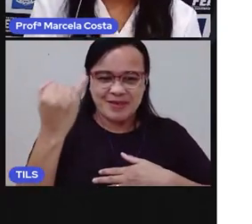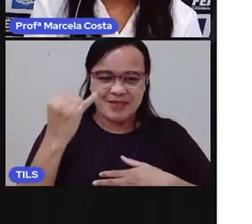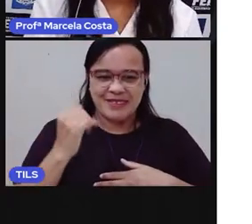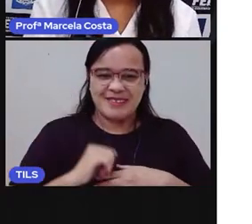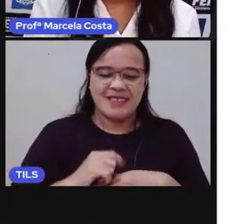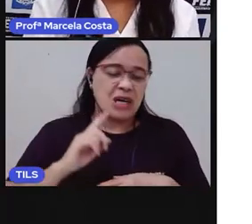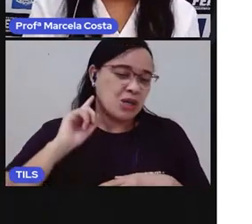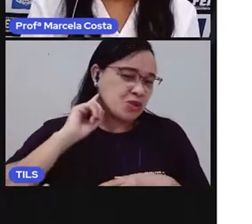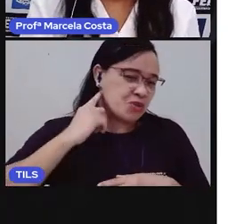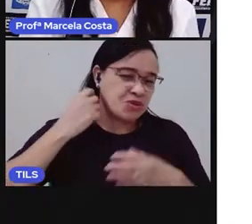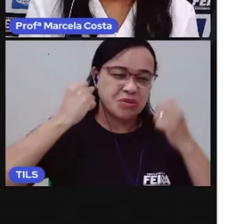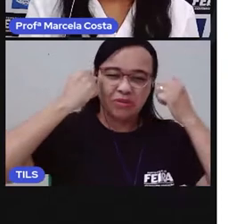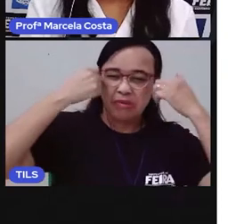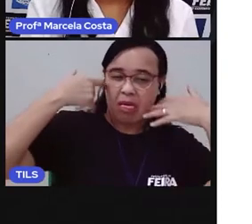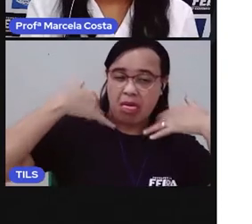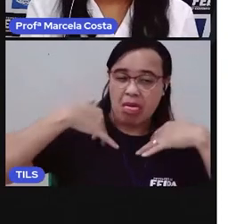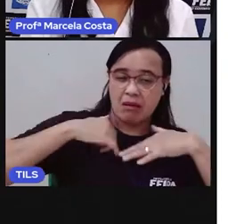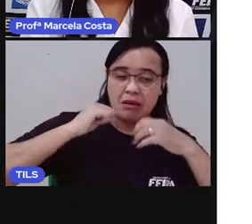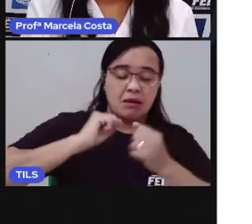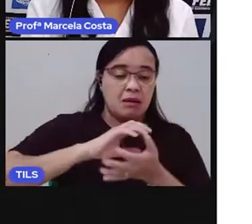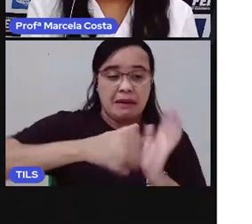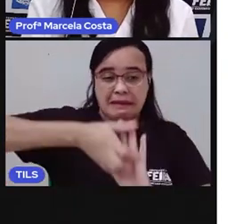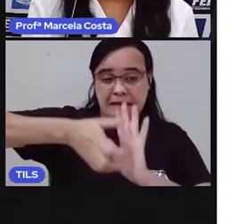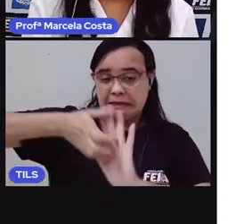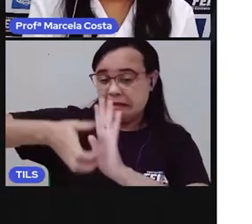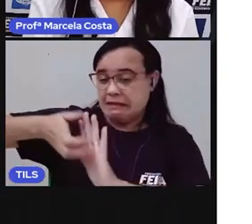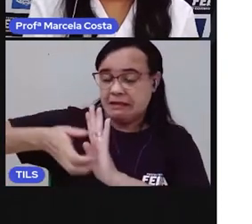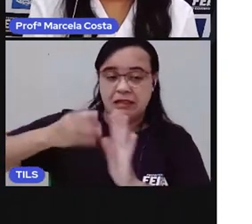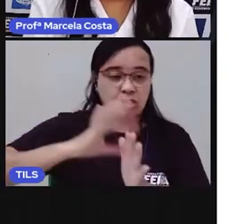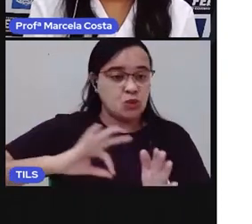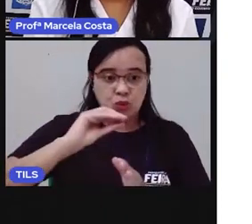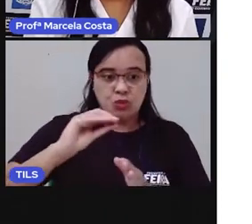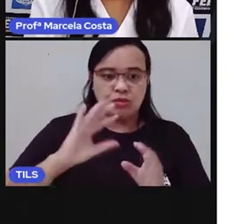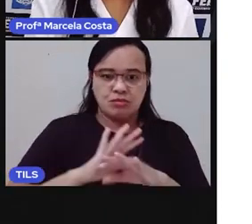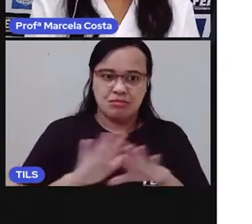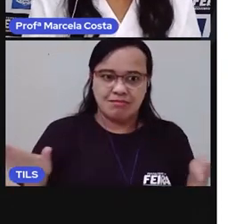todo o suor do corpo.